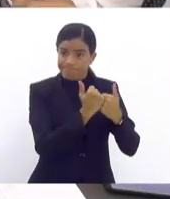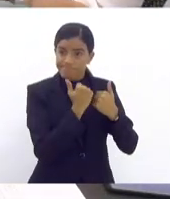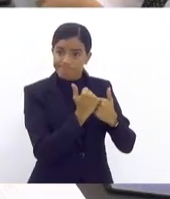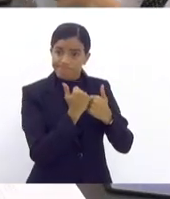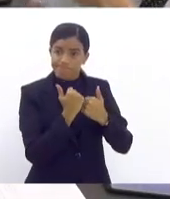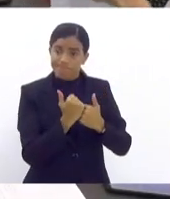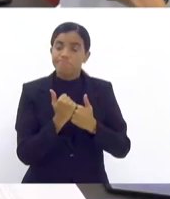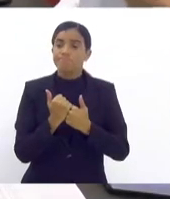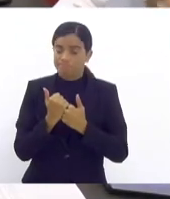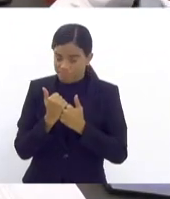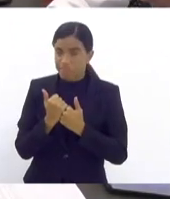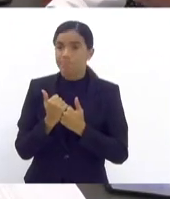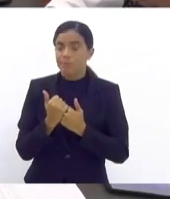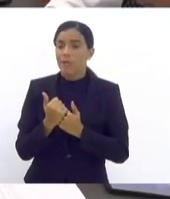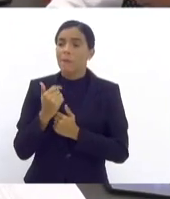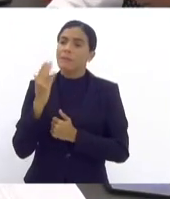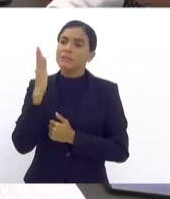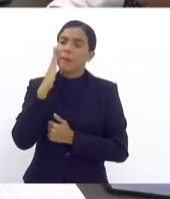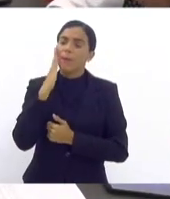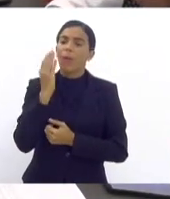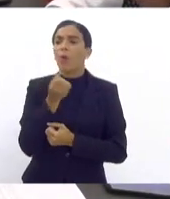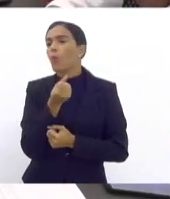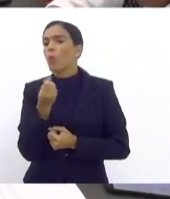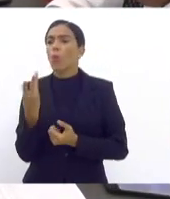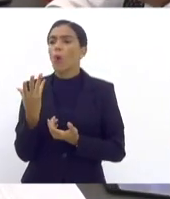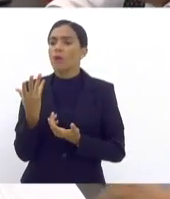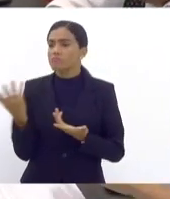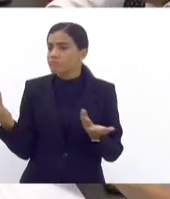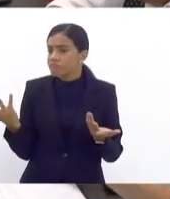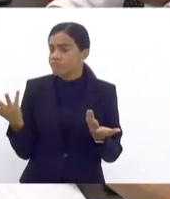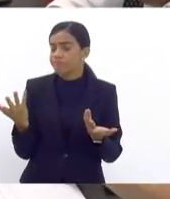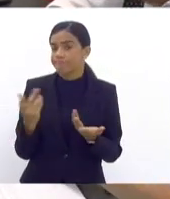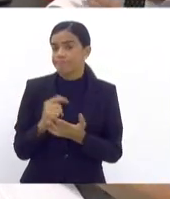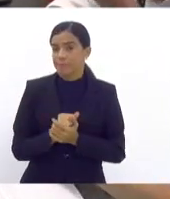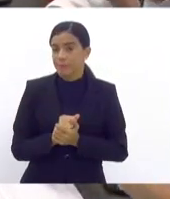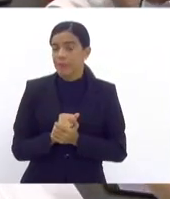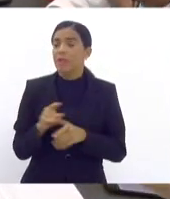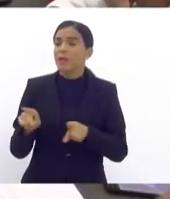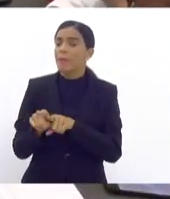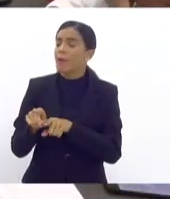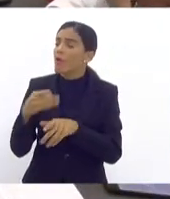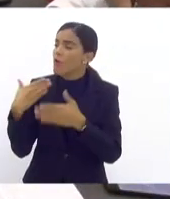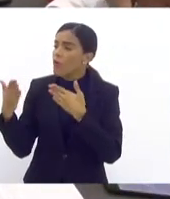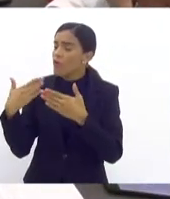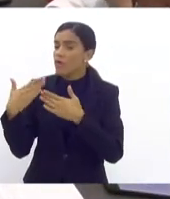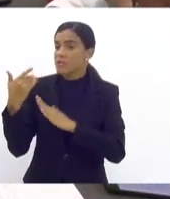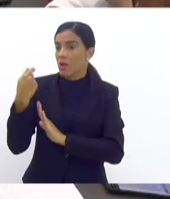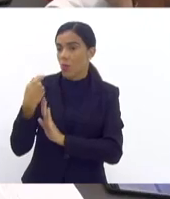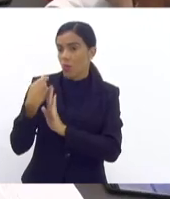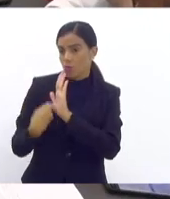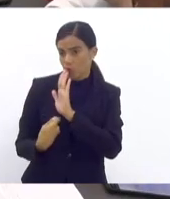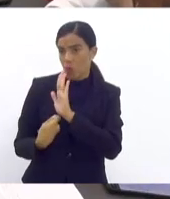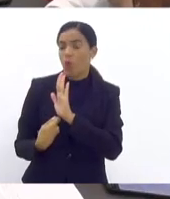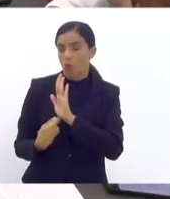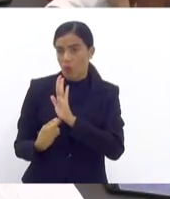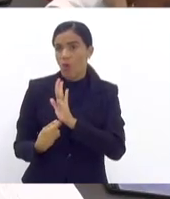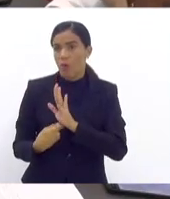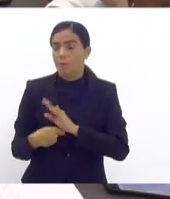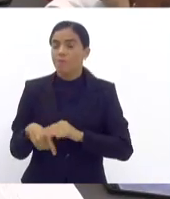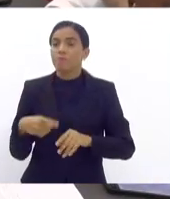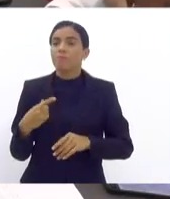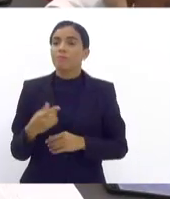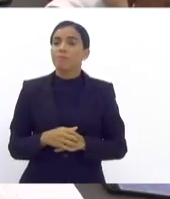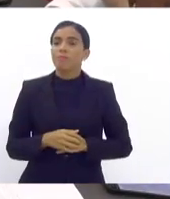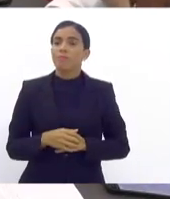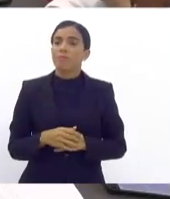gente estabelecer quais são e até conversar com o autor também ao longo da semana, para ver se estabelece, ele não faz a citação da Getrans,